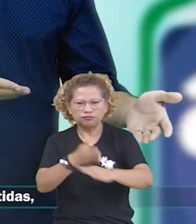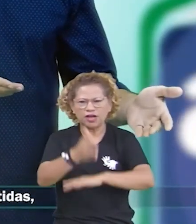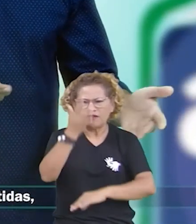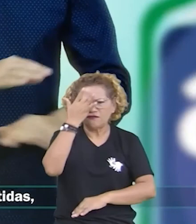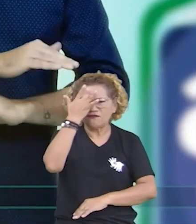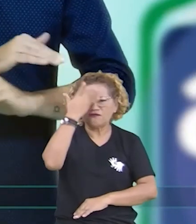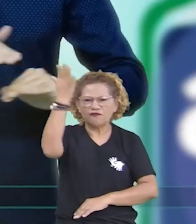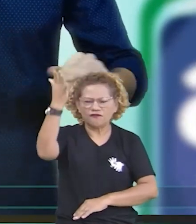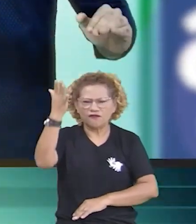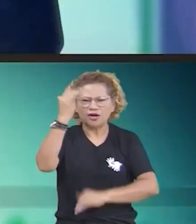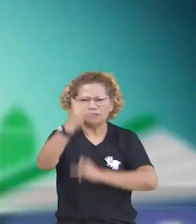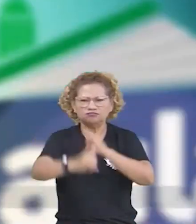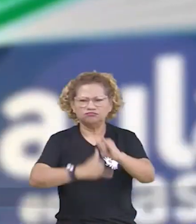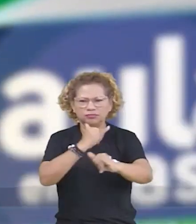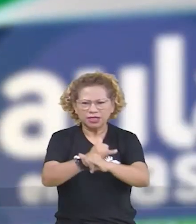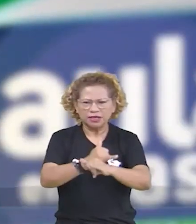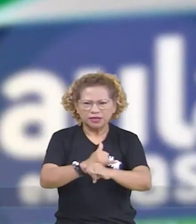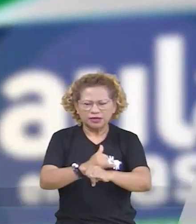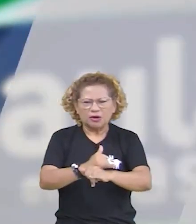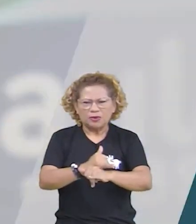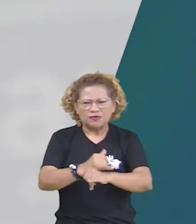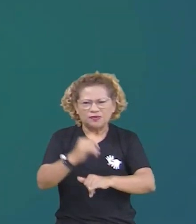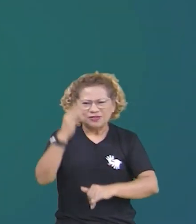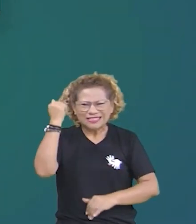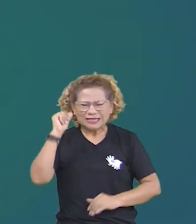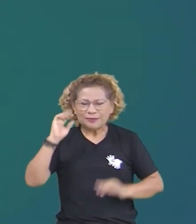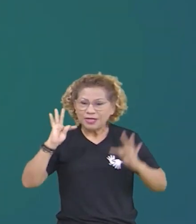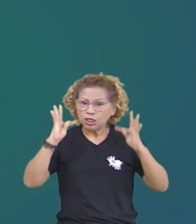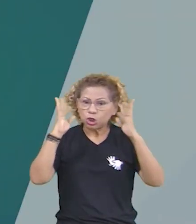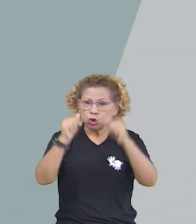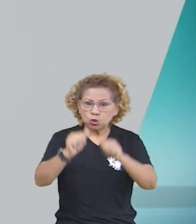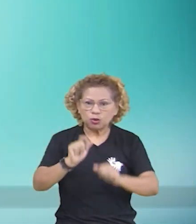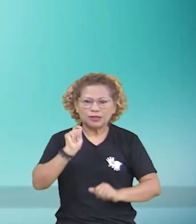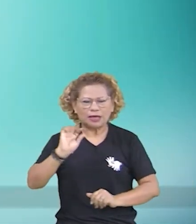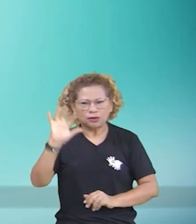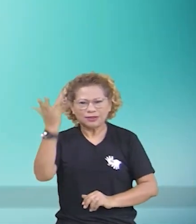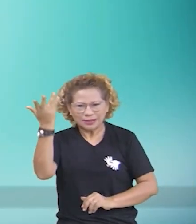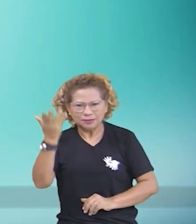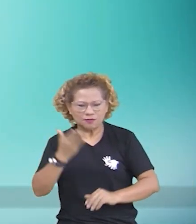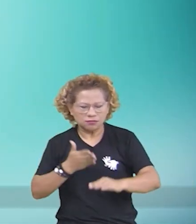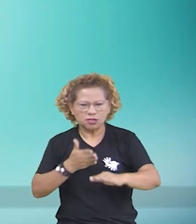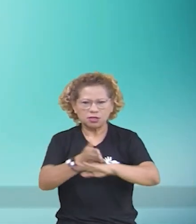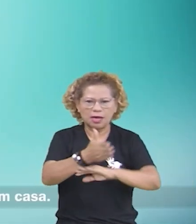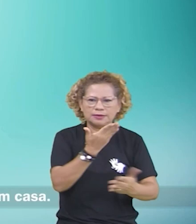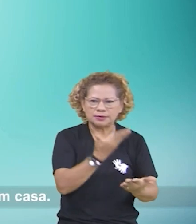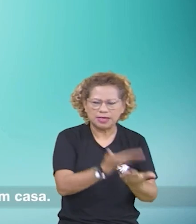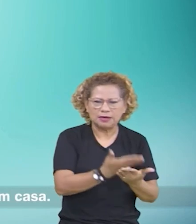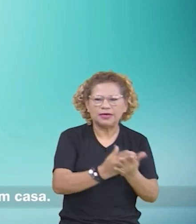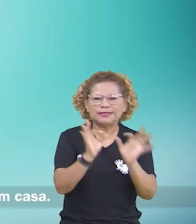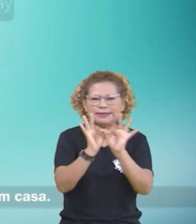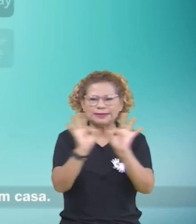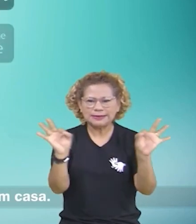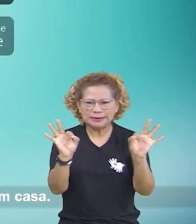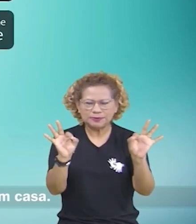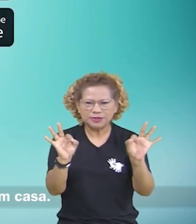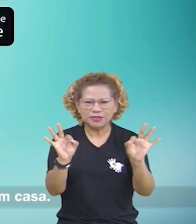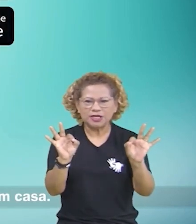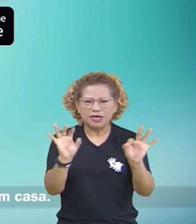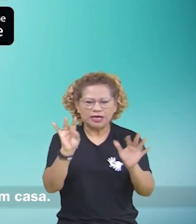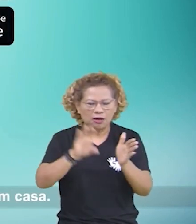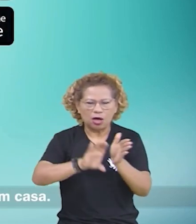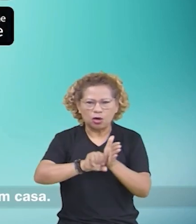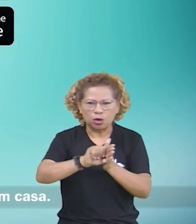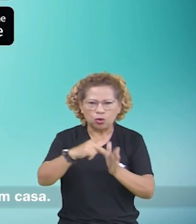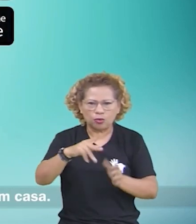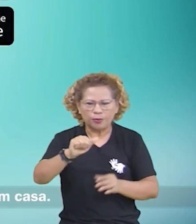aulas transmitidas para você ficar por dentro de tudo que está rolando. Para ter acesso às aulas, é muito simples. Basta acessar a Google Play ou